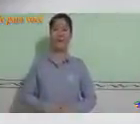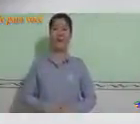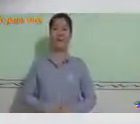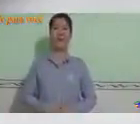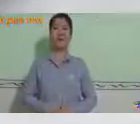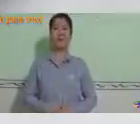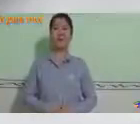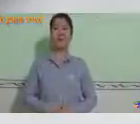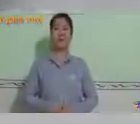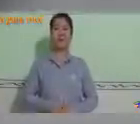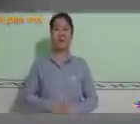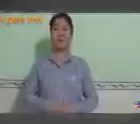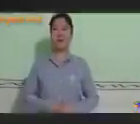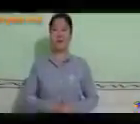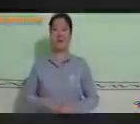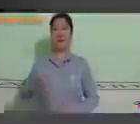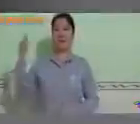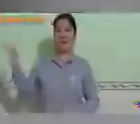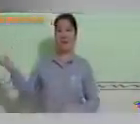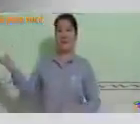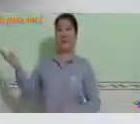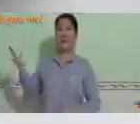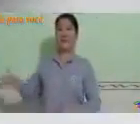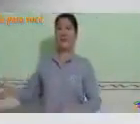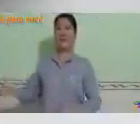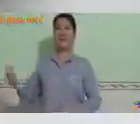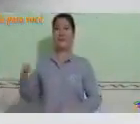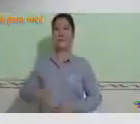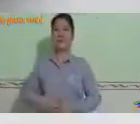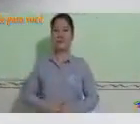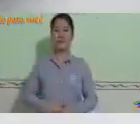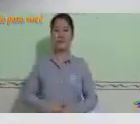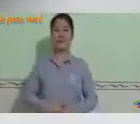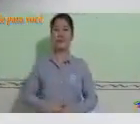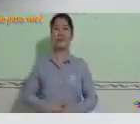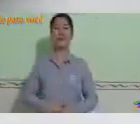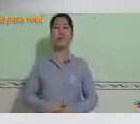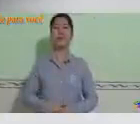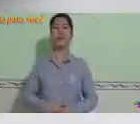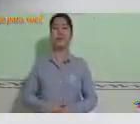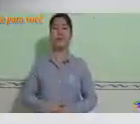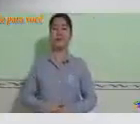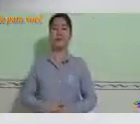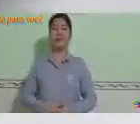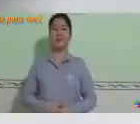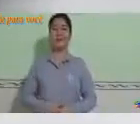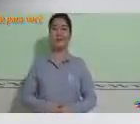de micro-organismos pode morrer, e aí acento agudo é acento agudo NSESS acento